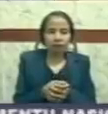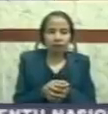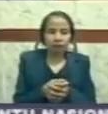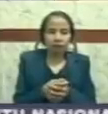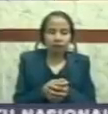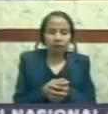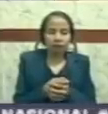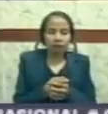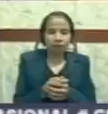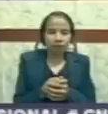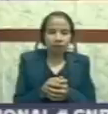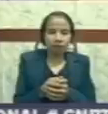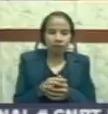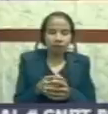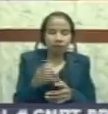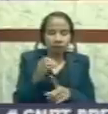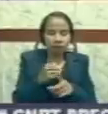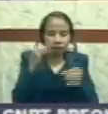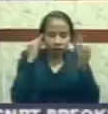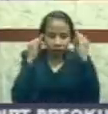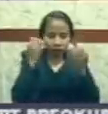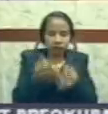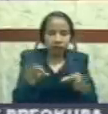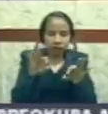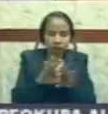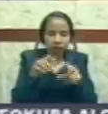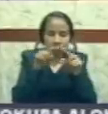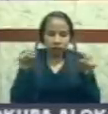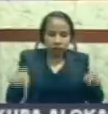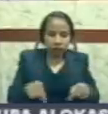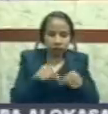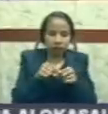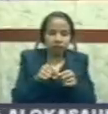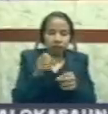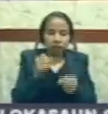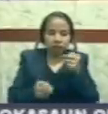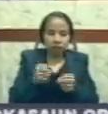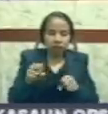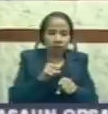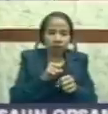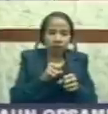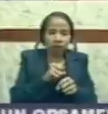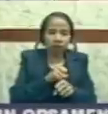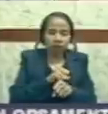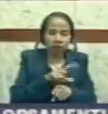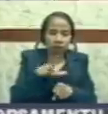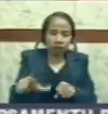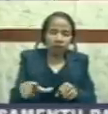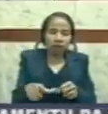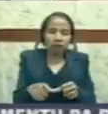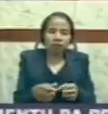Justificação sumária. Falta informação importante nas tabelas de segurança, da Segurança Social. Na tabela 6,